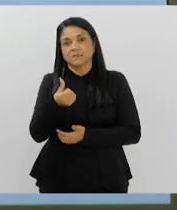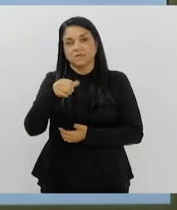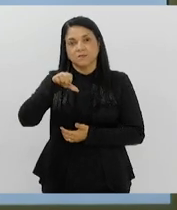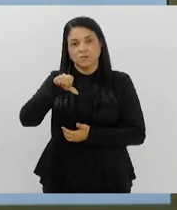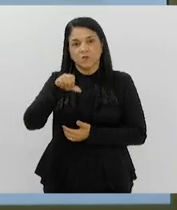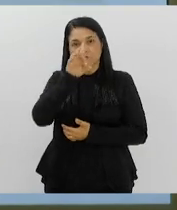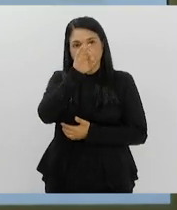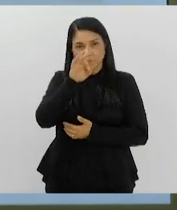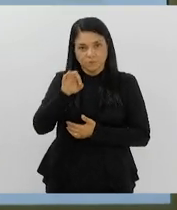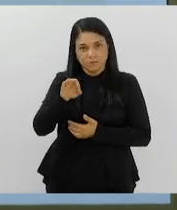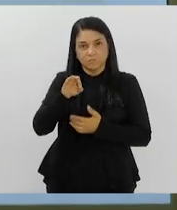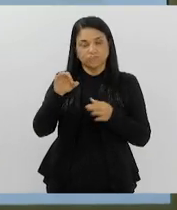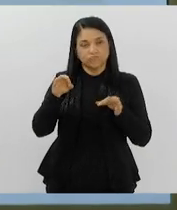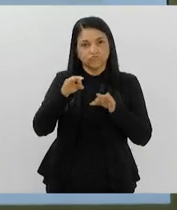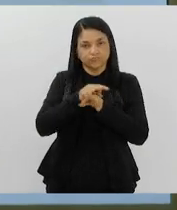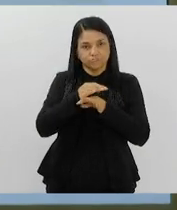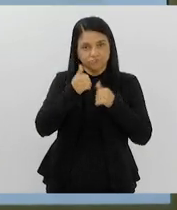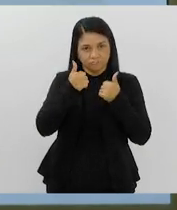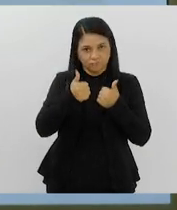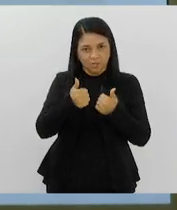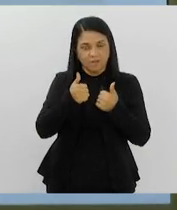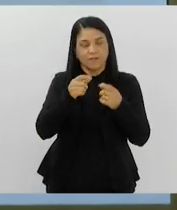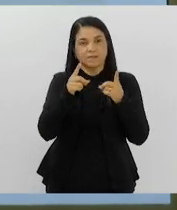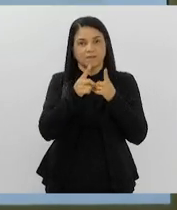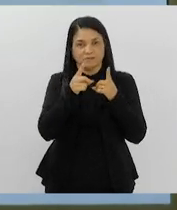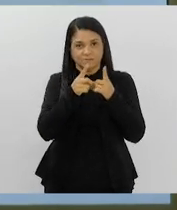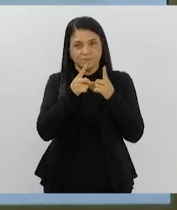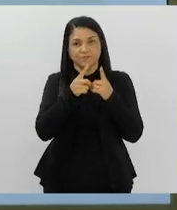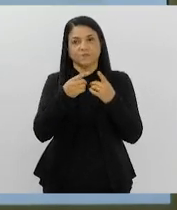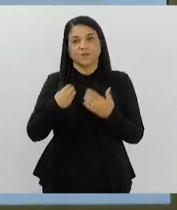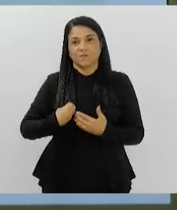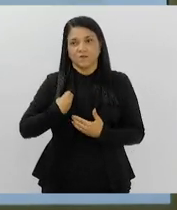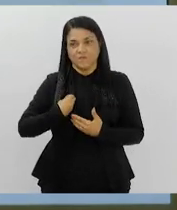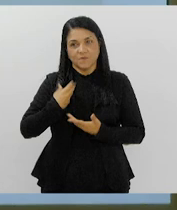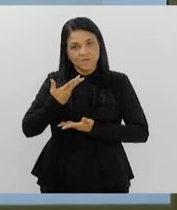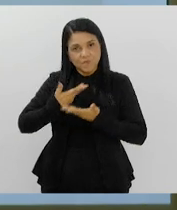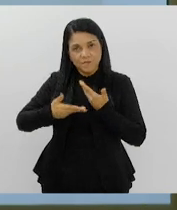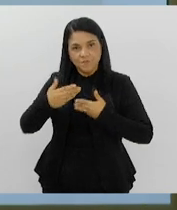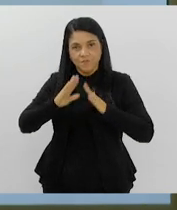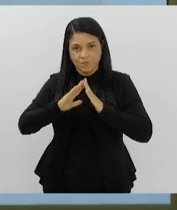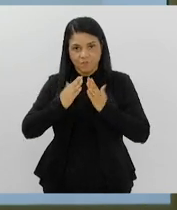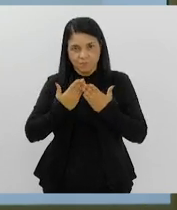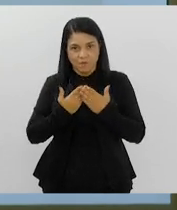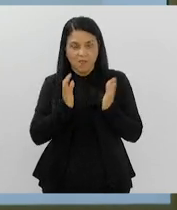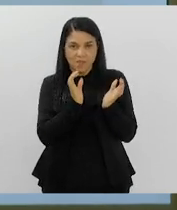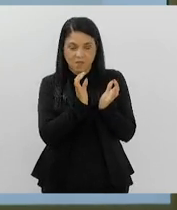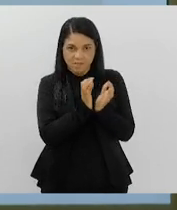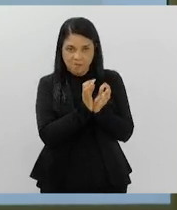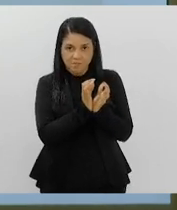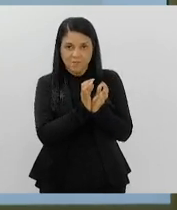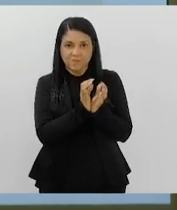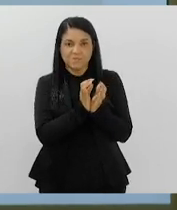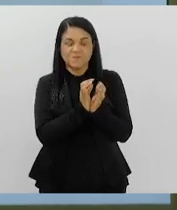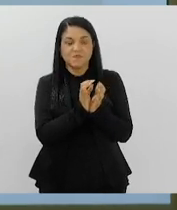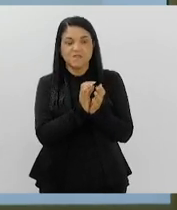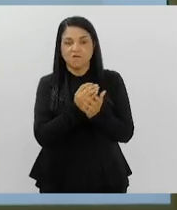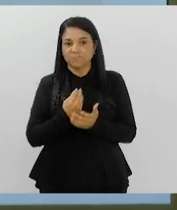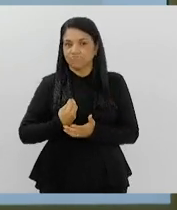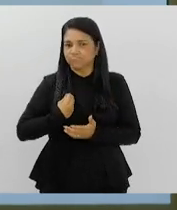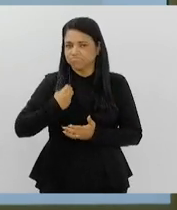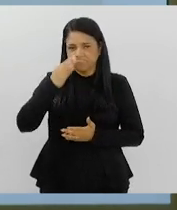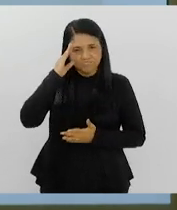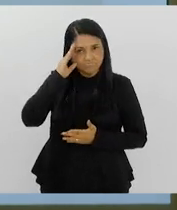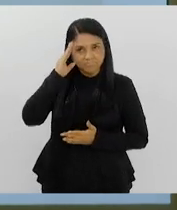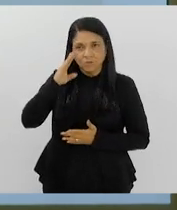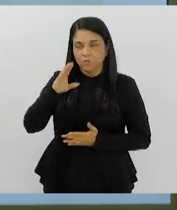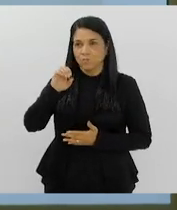foram concluídos. Sobre convivência escolar, nossa equipe, né, eu considero assim, o coração do Conviva, porque, como a Thelma muito